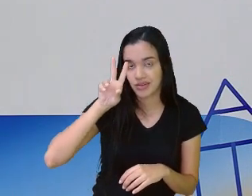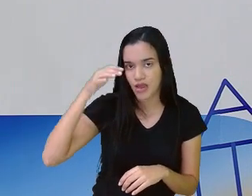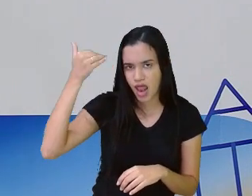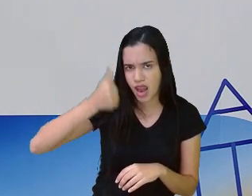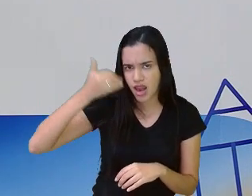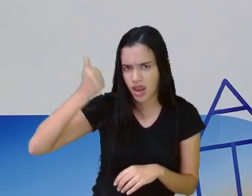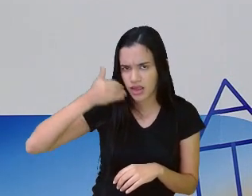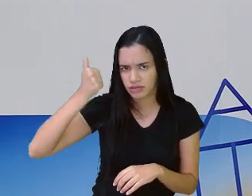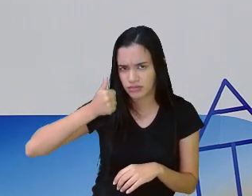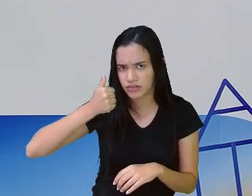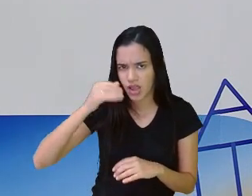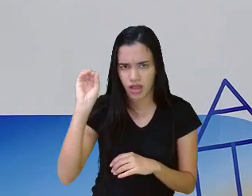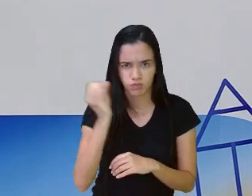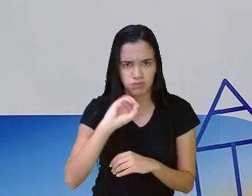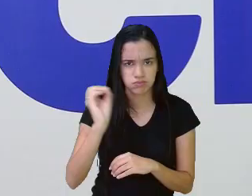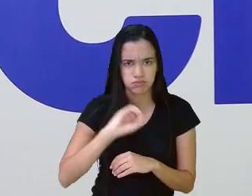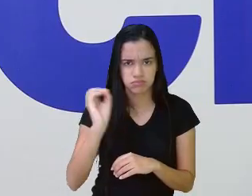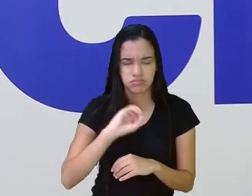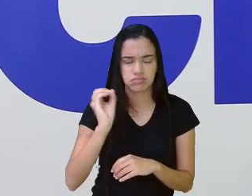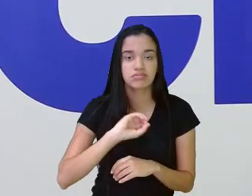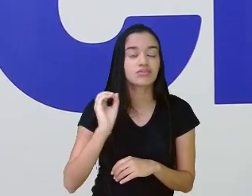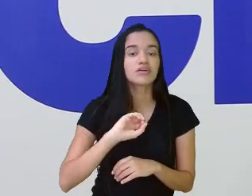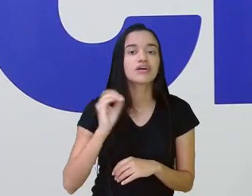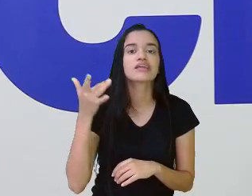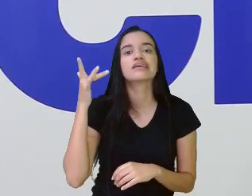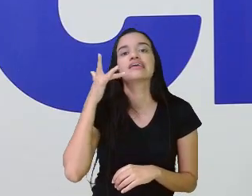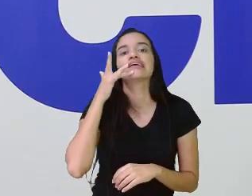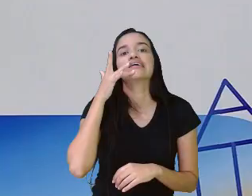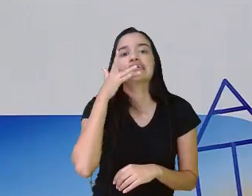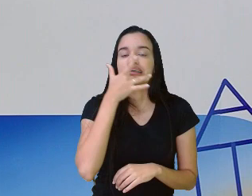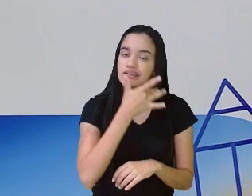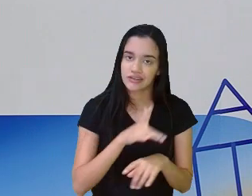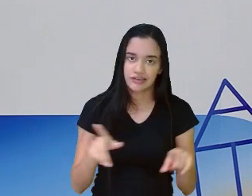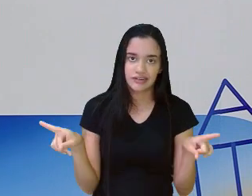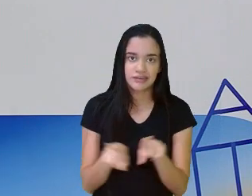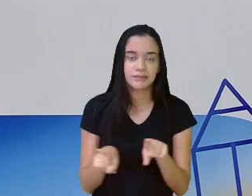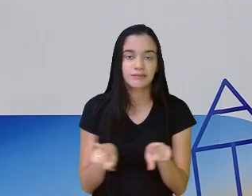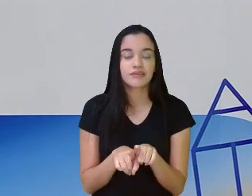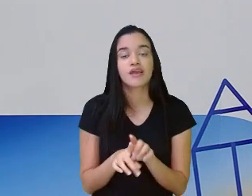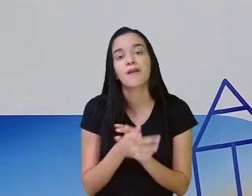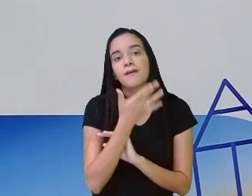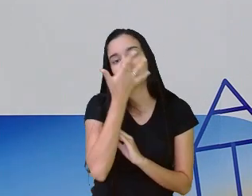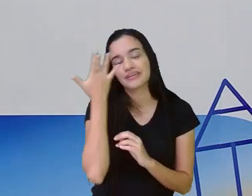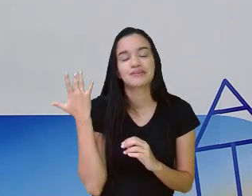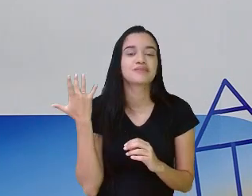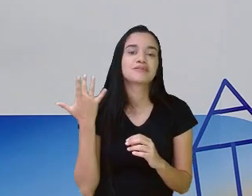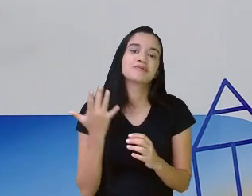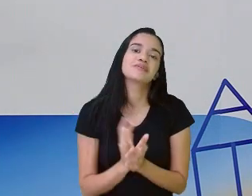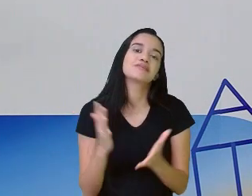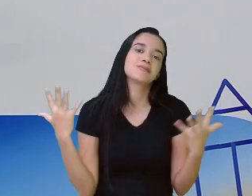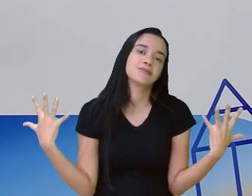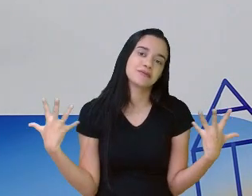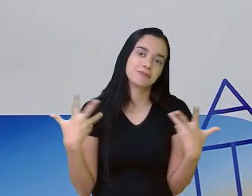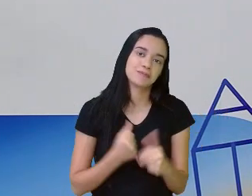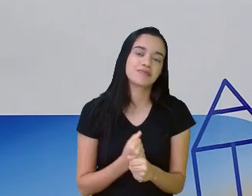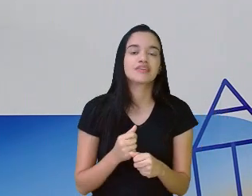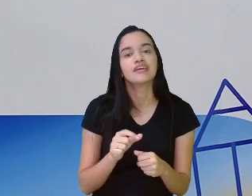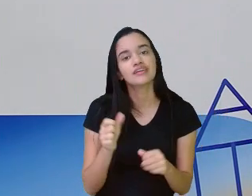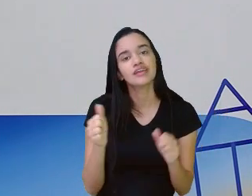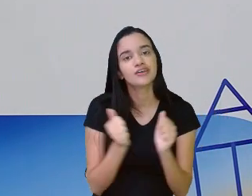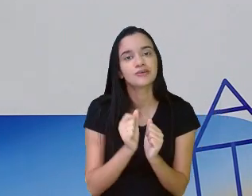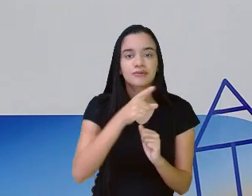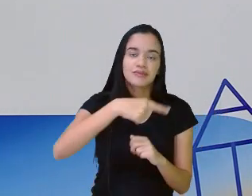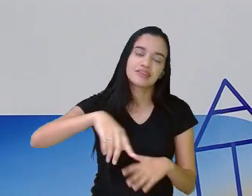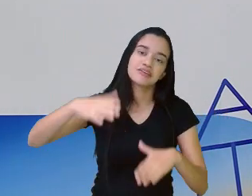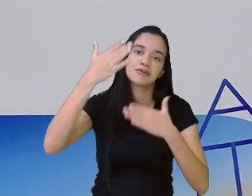Lembrando que é tudo zero lactose, que é gostoso também. Pessoal, sempre maravilhoso estar com vocês.